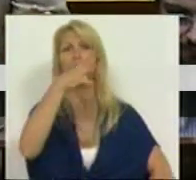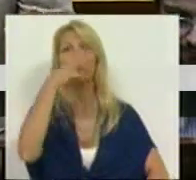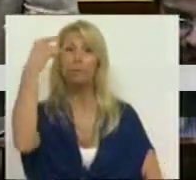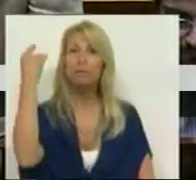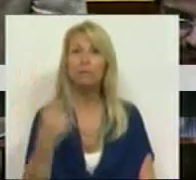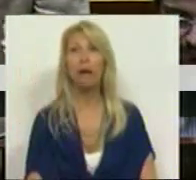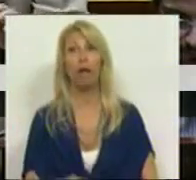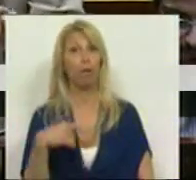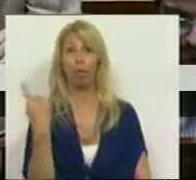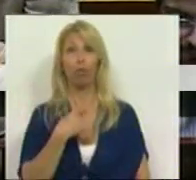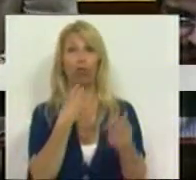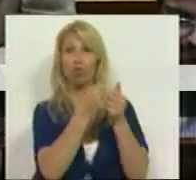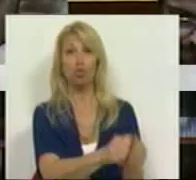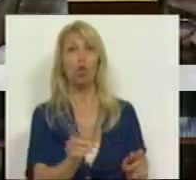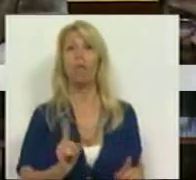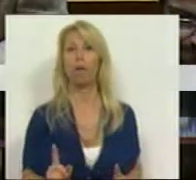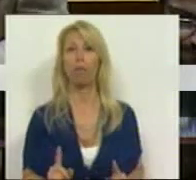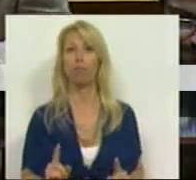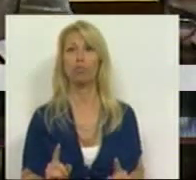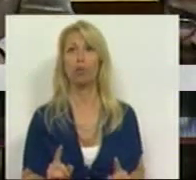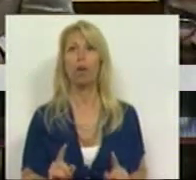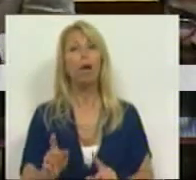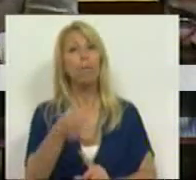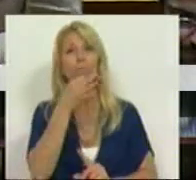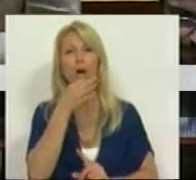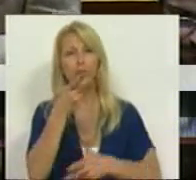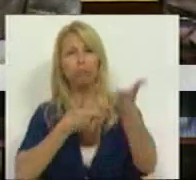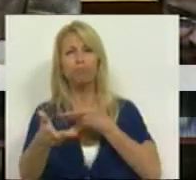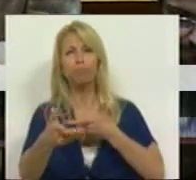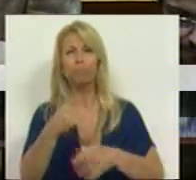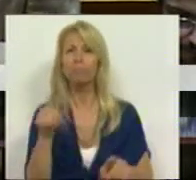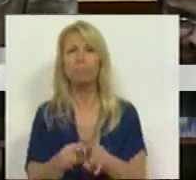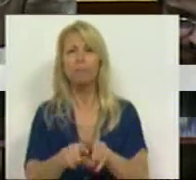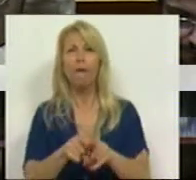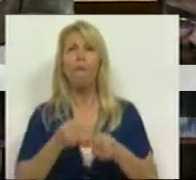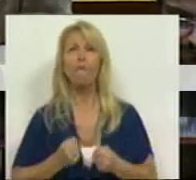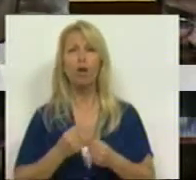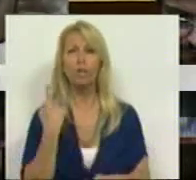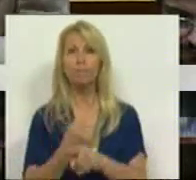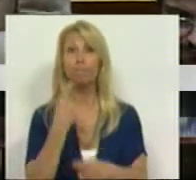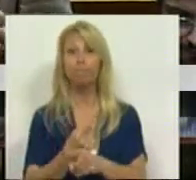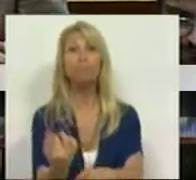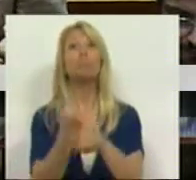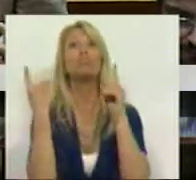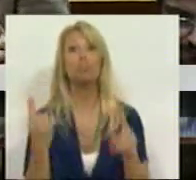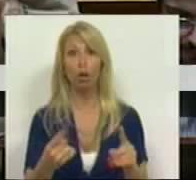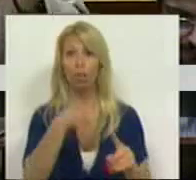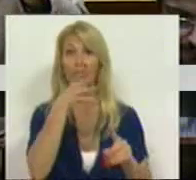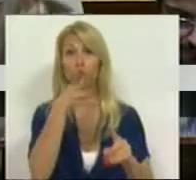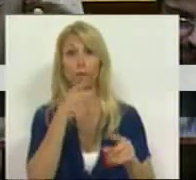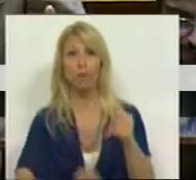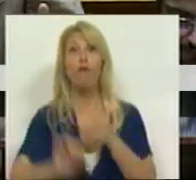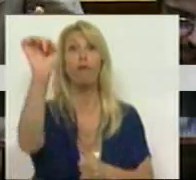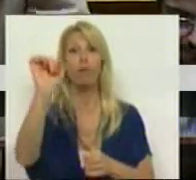debate, nós não escondemos, rebatemos-los exatamente com a mesma força, porque a parte principal dos seus argumentos não são técnicos,